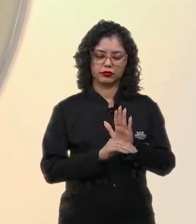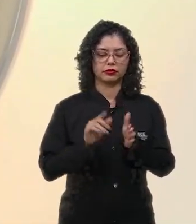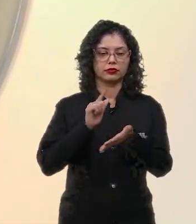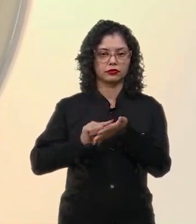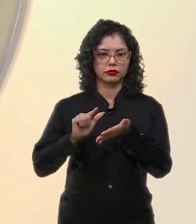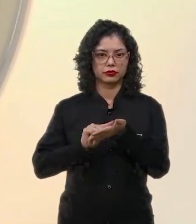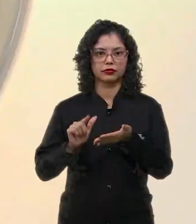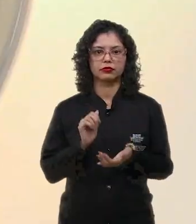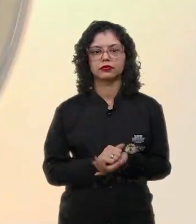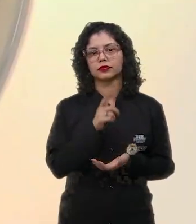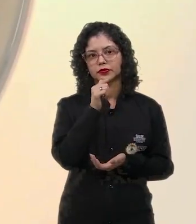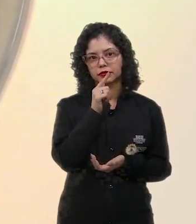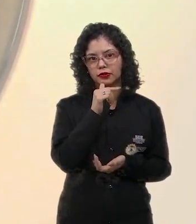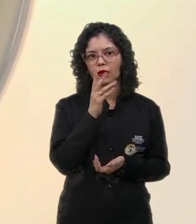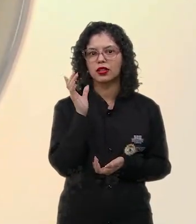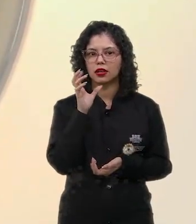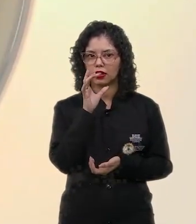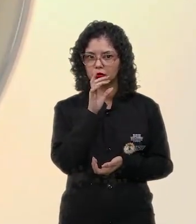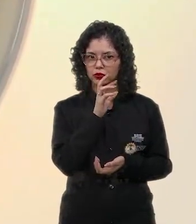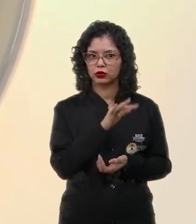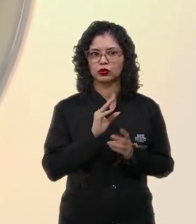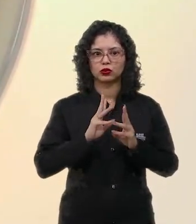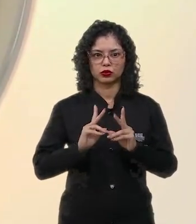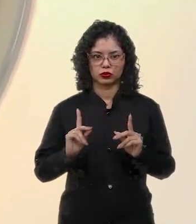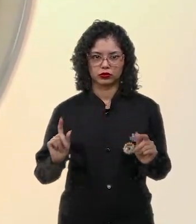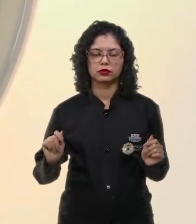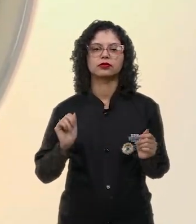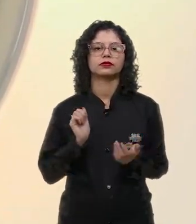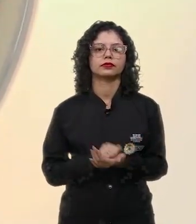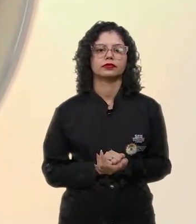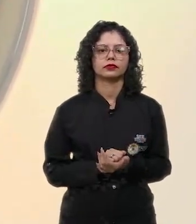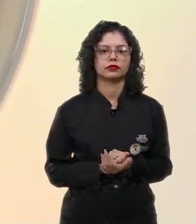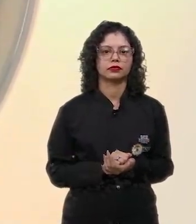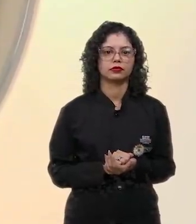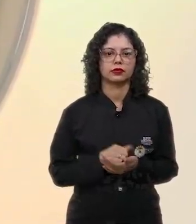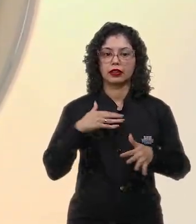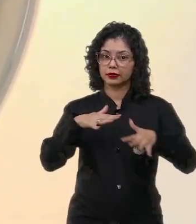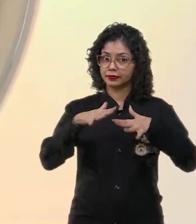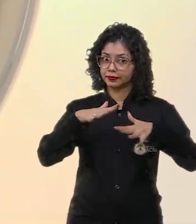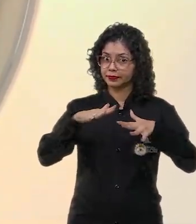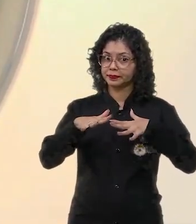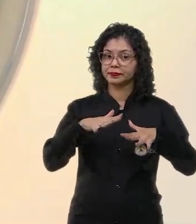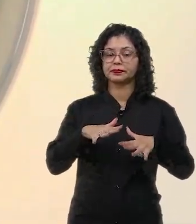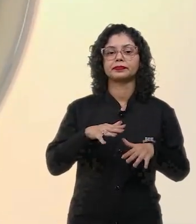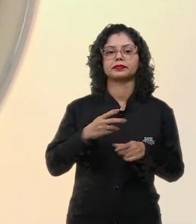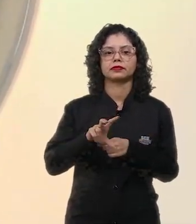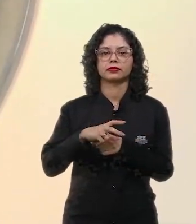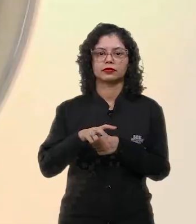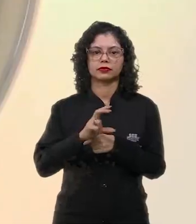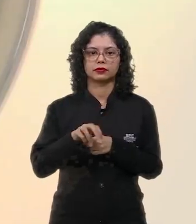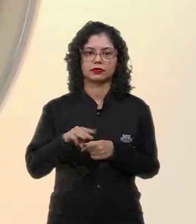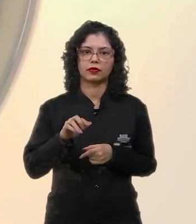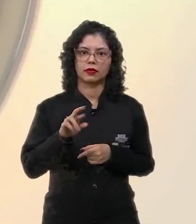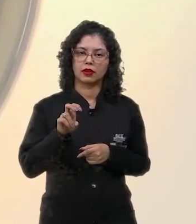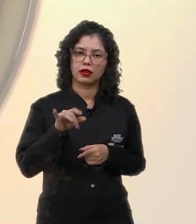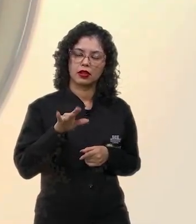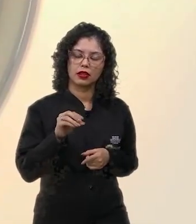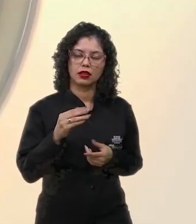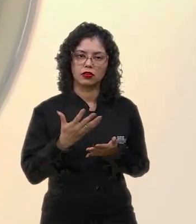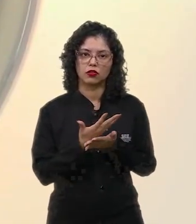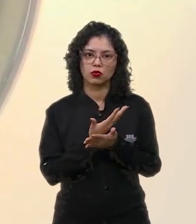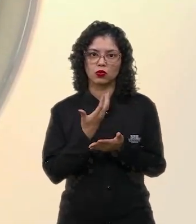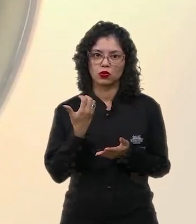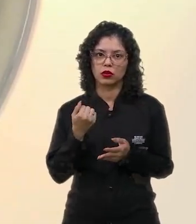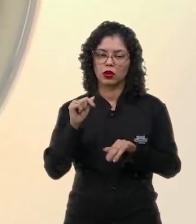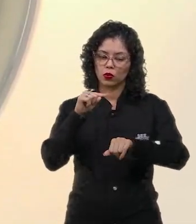ó. A água morna vai ajudar o quê? Derreter a gordura sólida. A agitação mecânica, né? Também ajuda a desgrudar ali a sujeira.